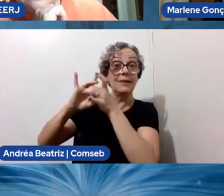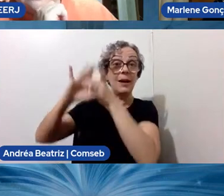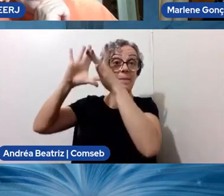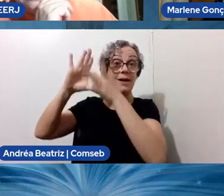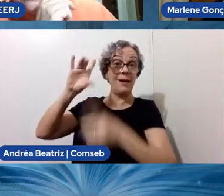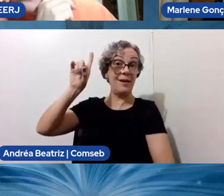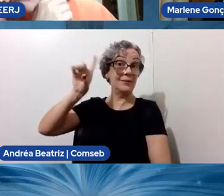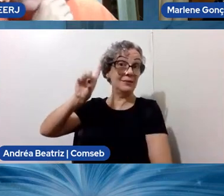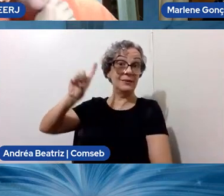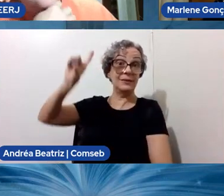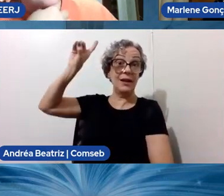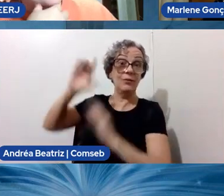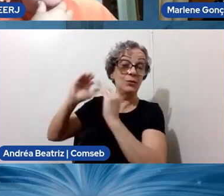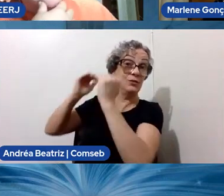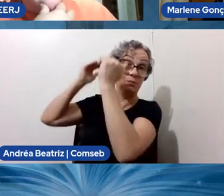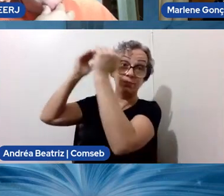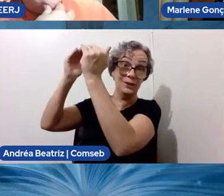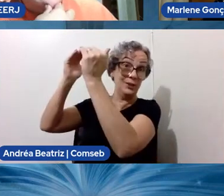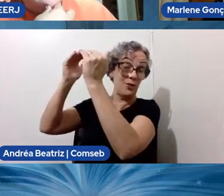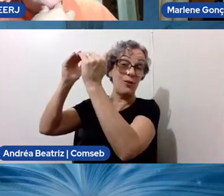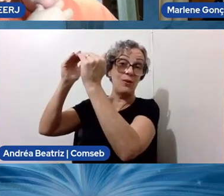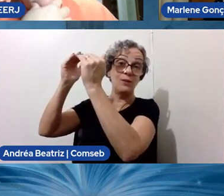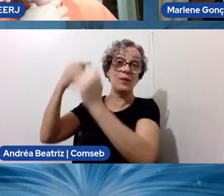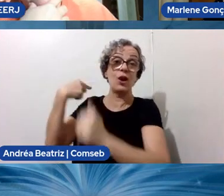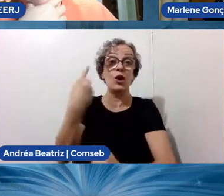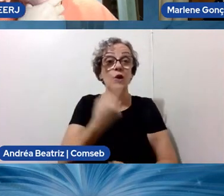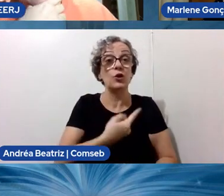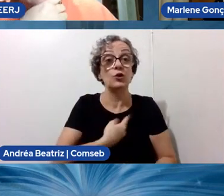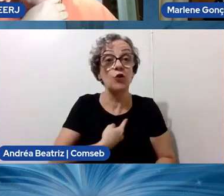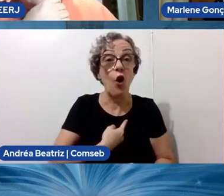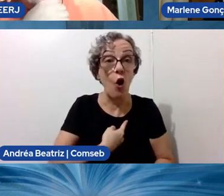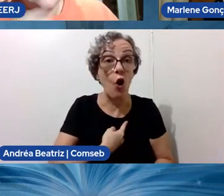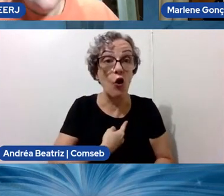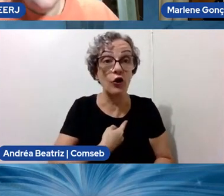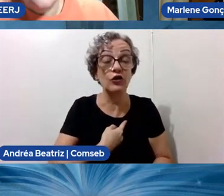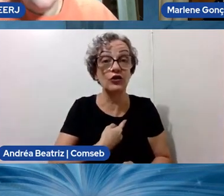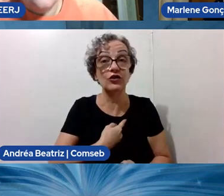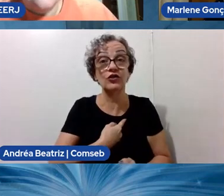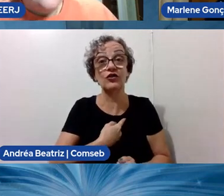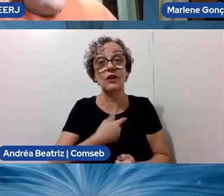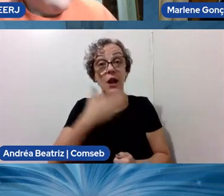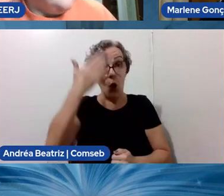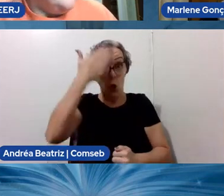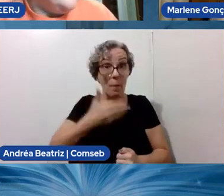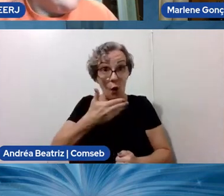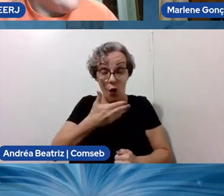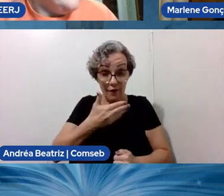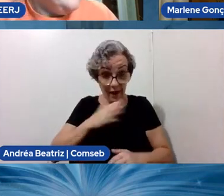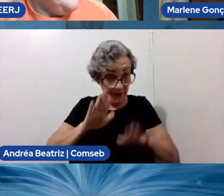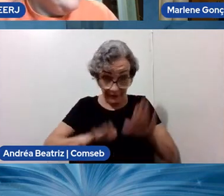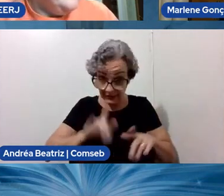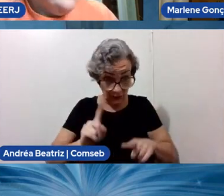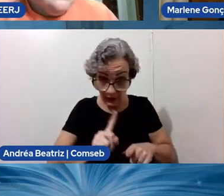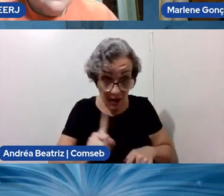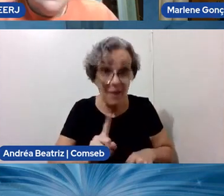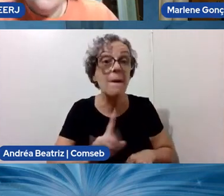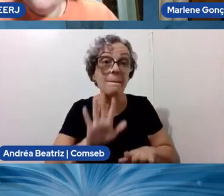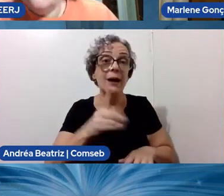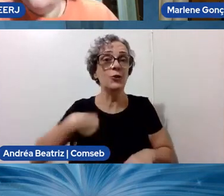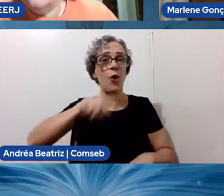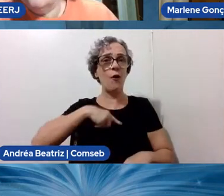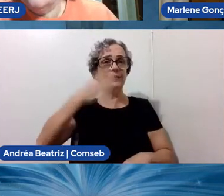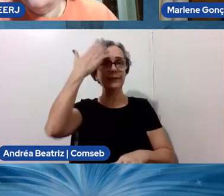gente aprende a aceitar. Não há como provar, mas nós sabemos que assim é a verdade. Né? É uma coisa de